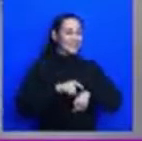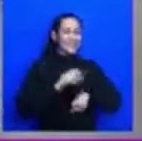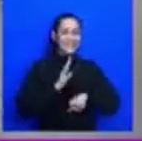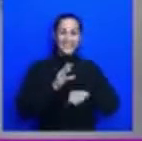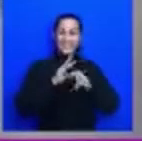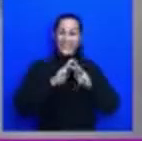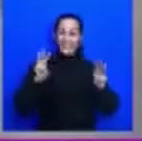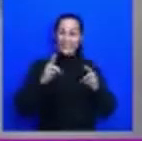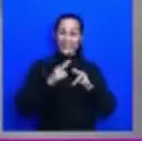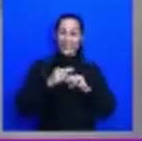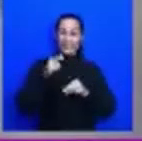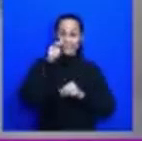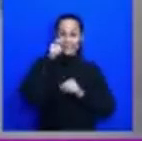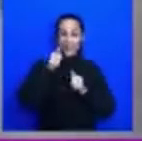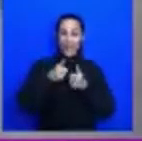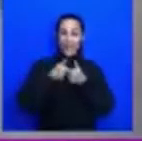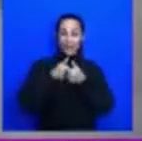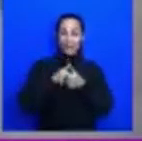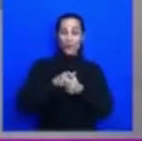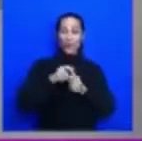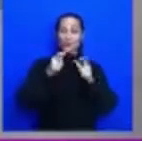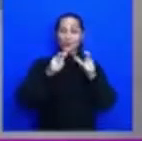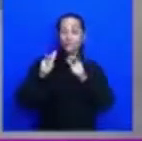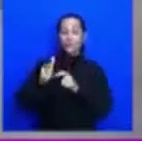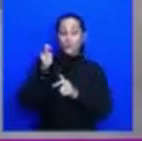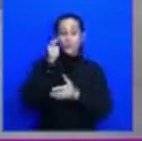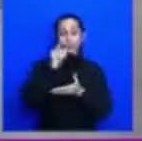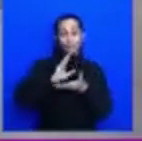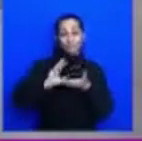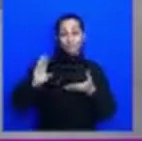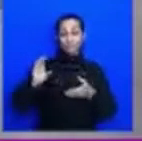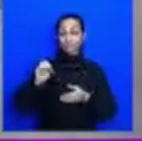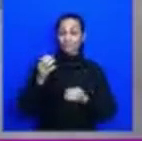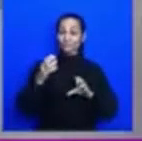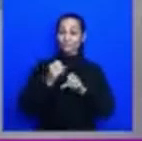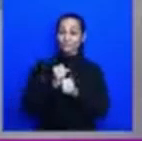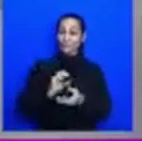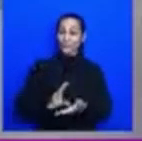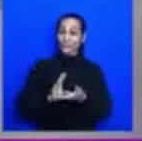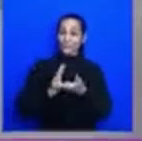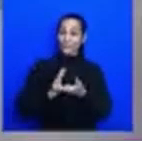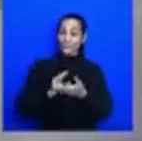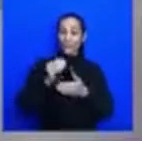site oficial da Caixa você confere de onde são as apostas vencedoras ou se o prêmio